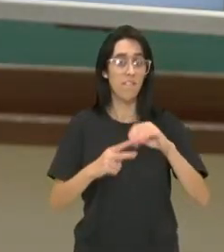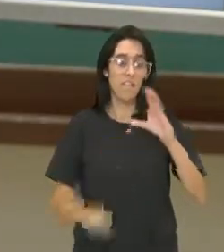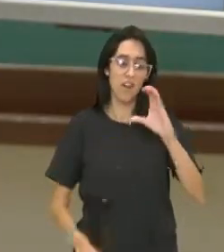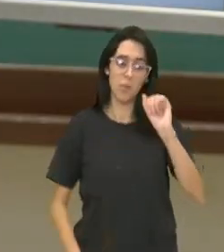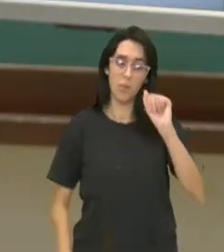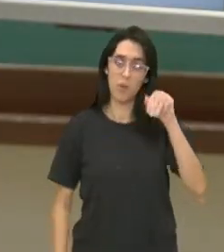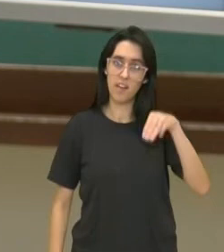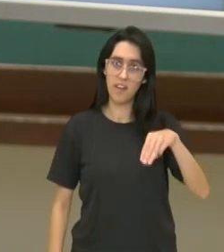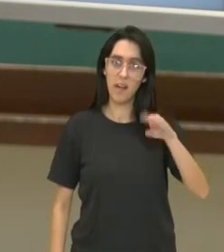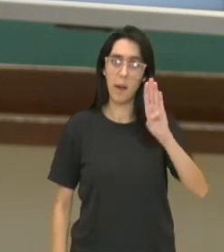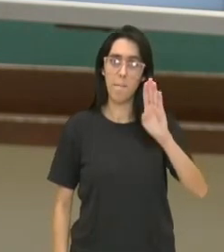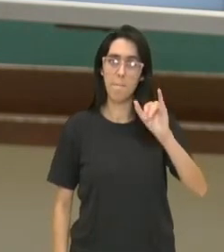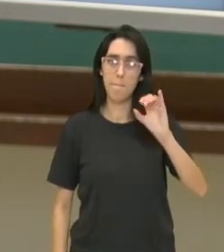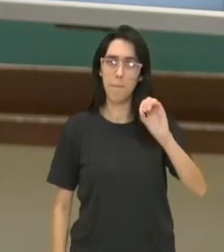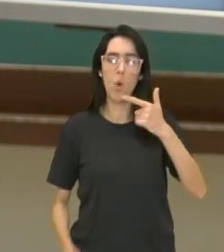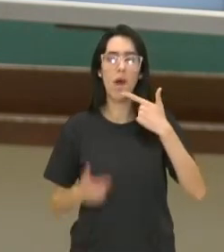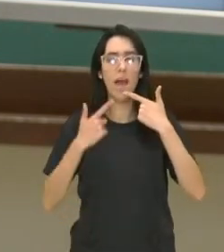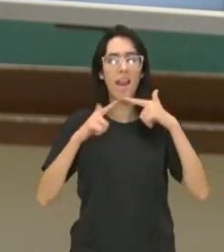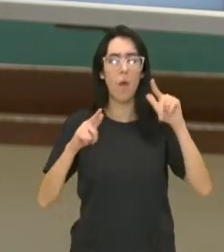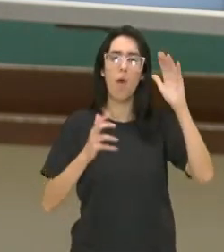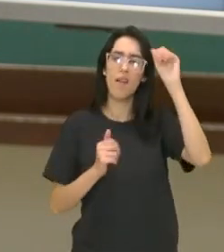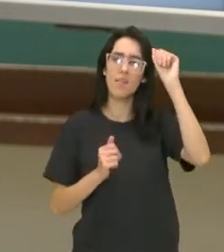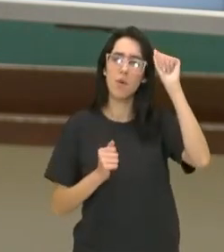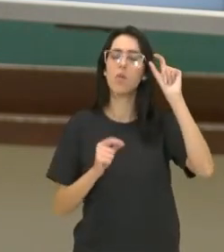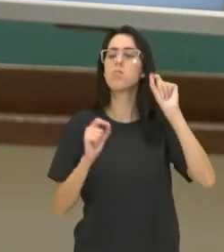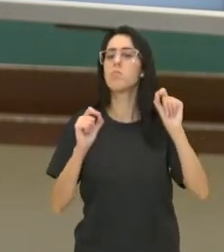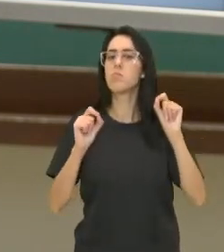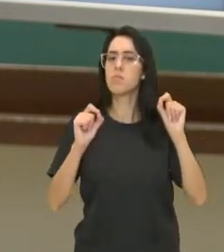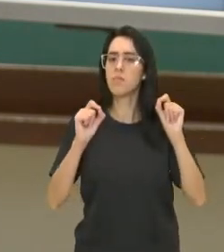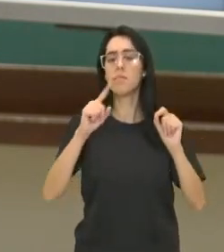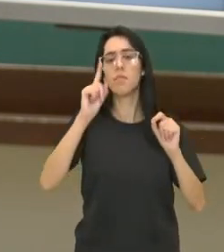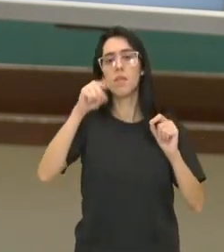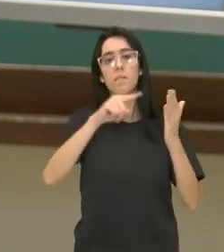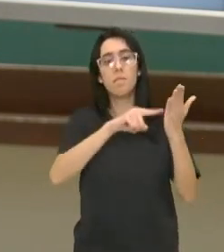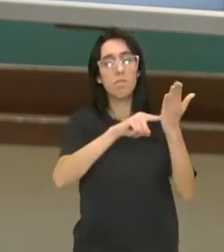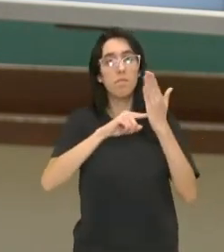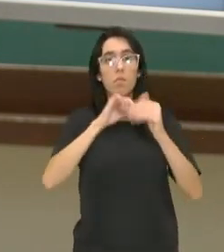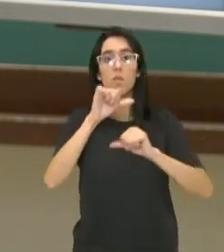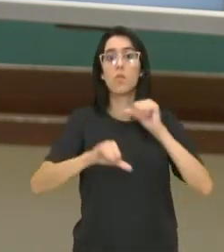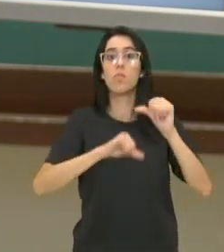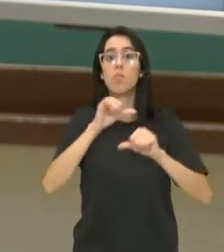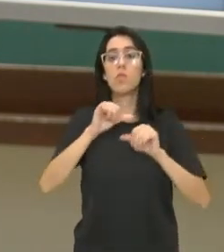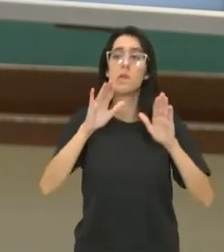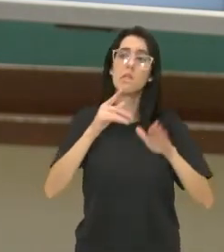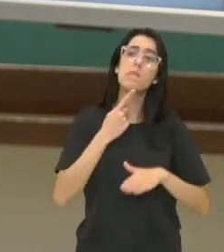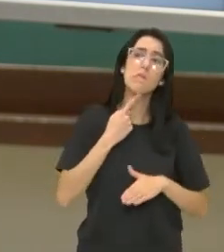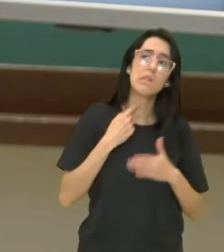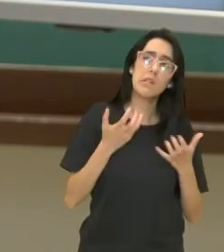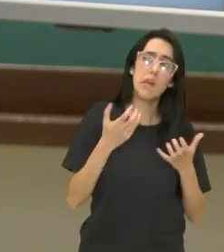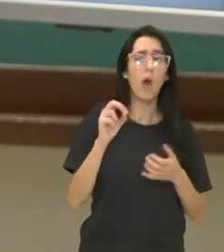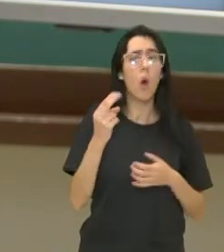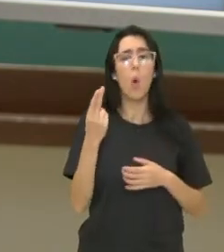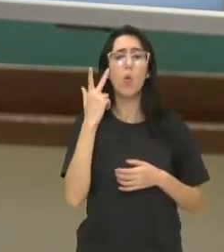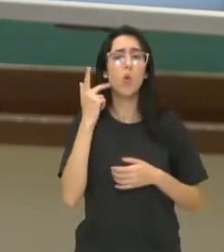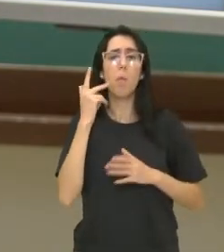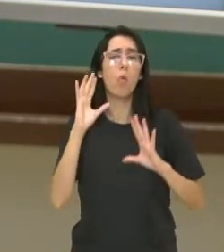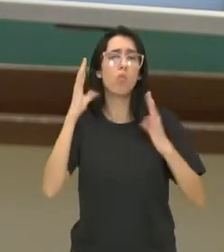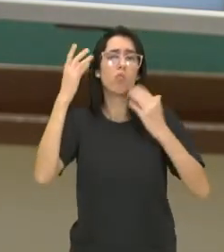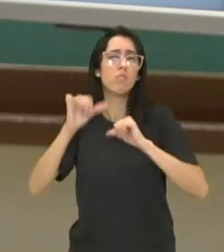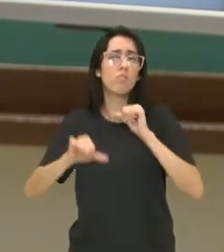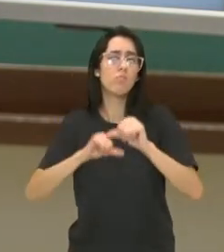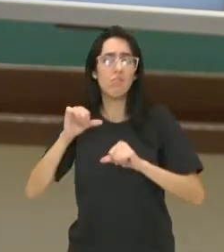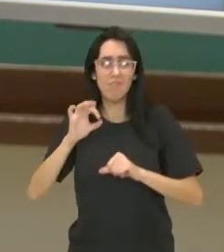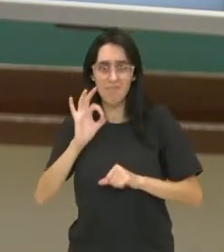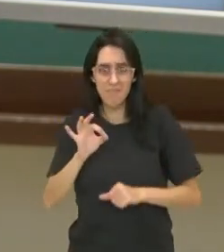espanhola é para expressar essas mudanças voluntárias ou involuntárias quando